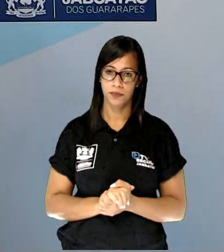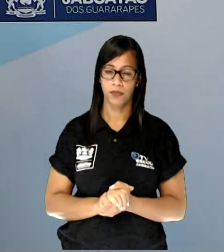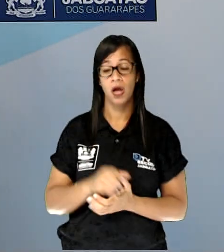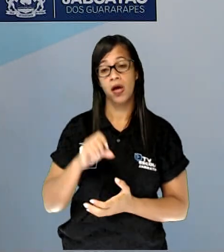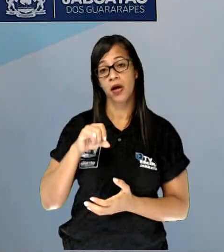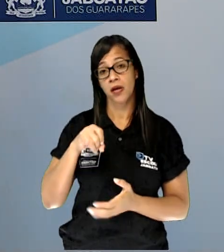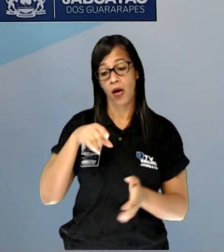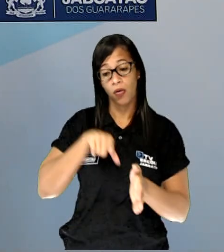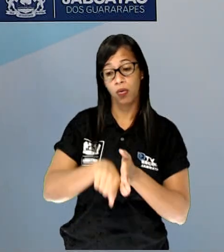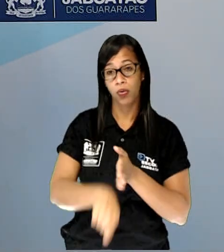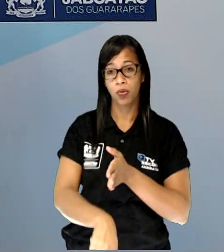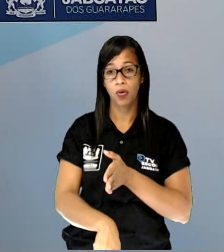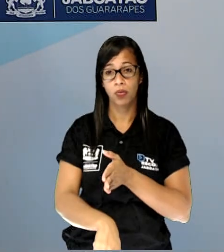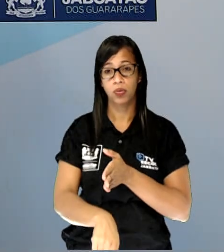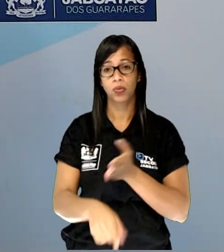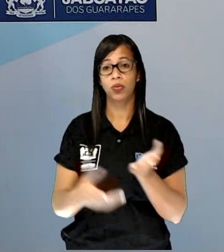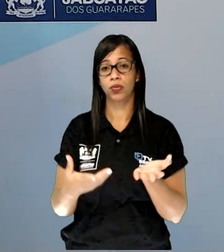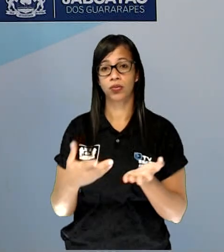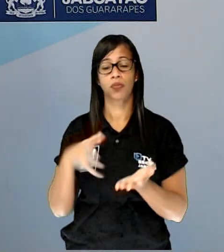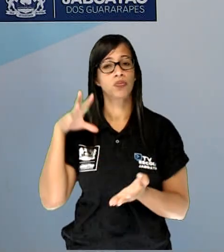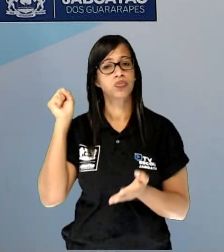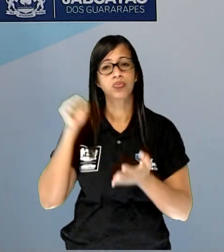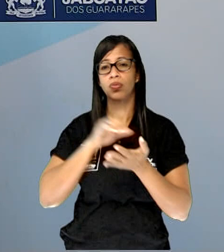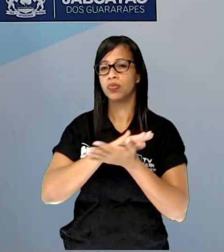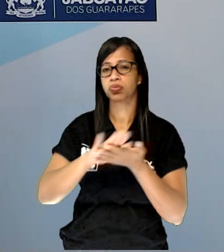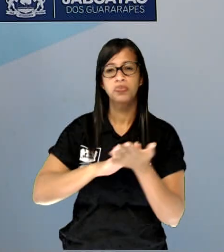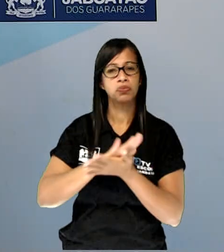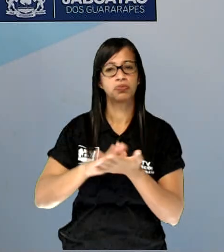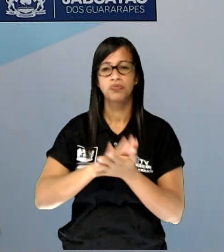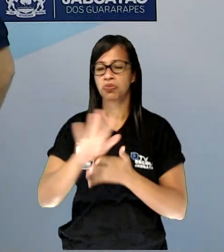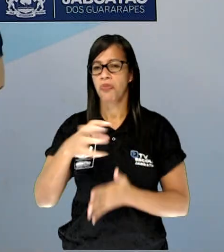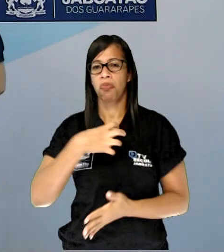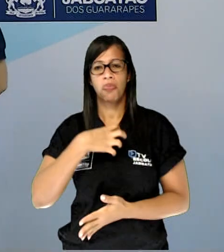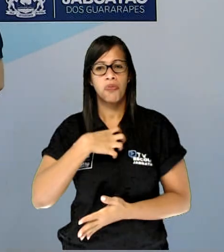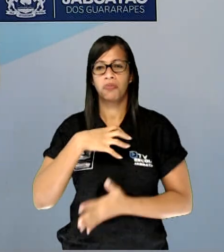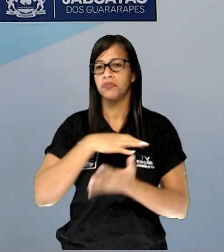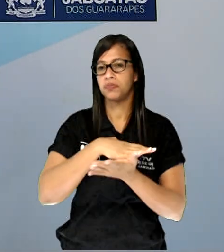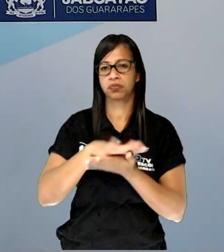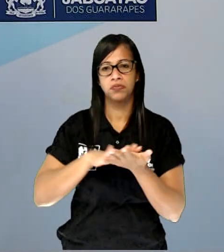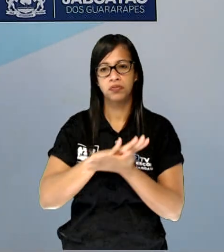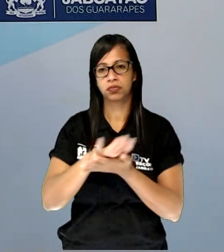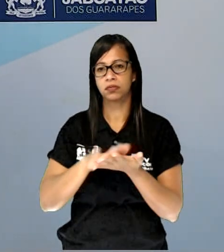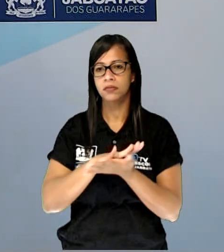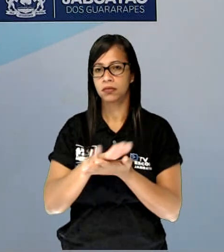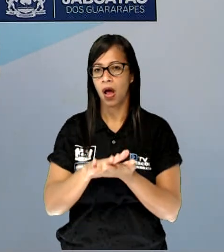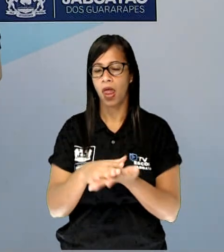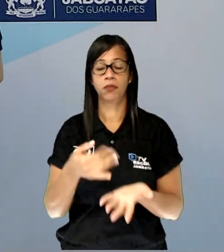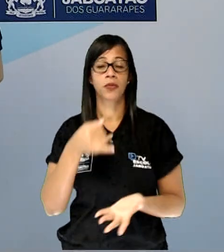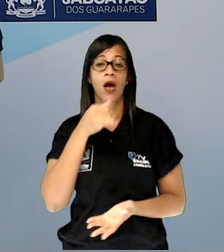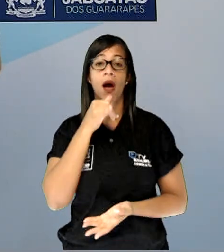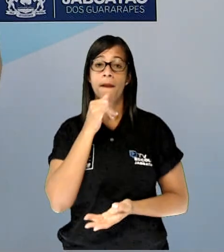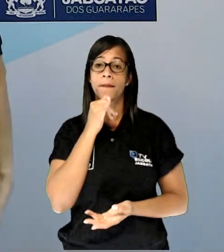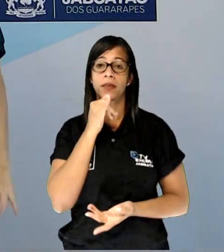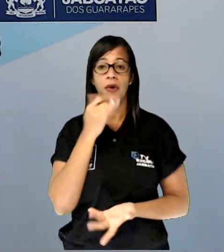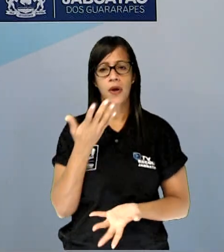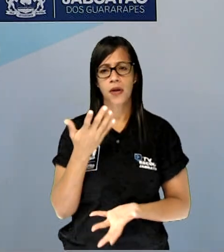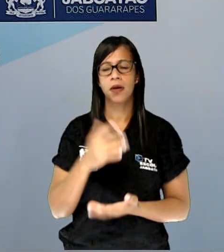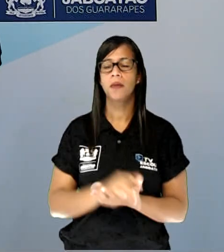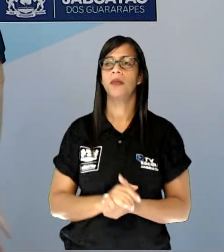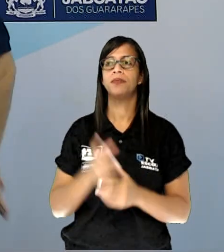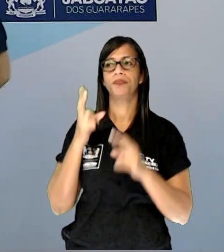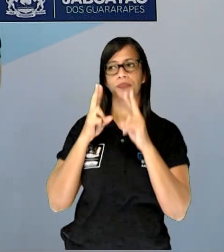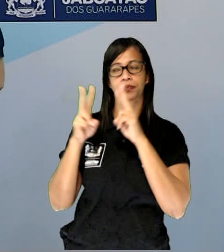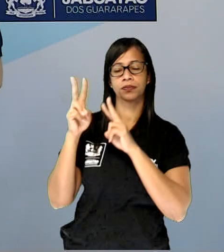grave, se o som é agudo. Eu botei uma sugestãozinha aqui no final, olha, vê que legal. Não é uma regra, tá, gente? Mas se